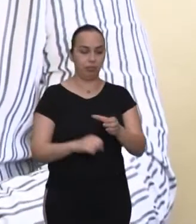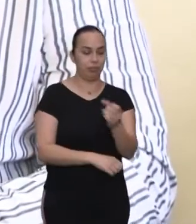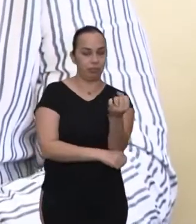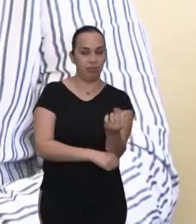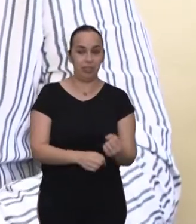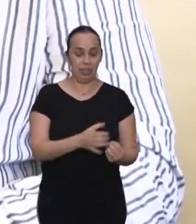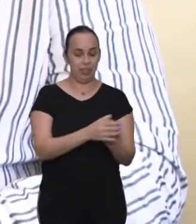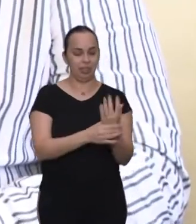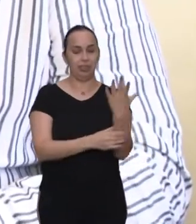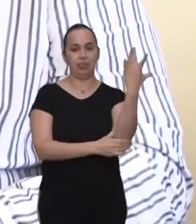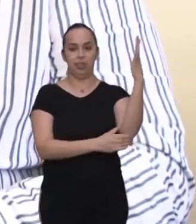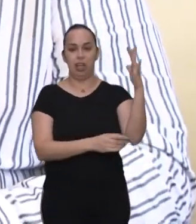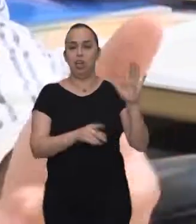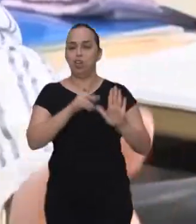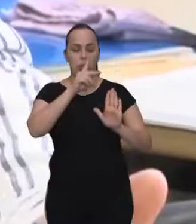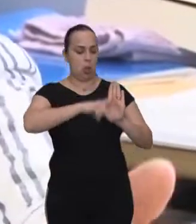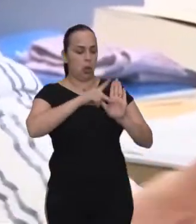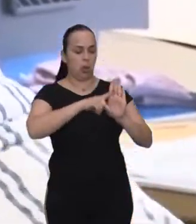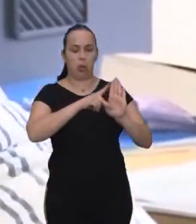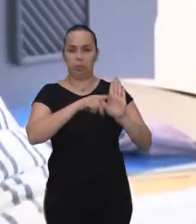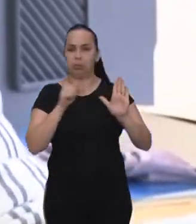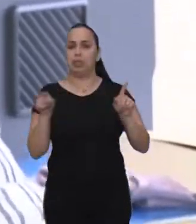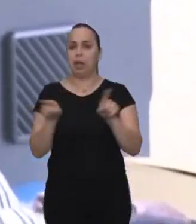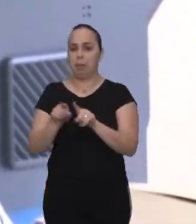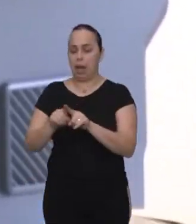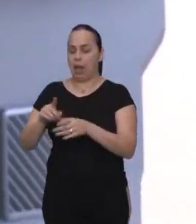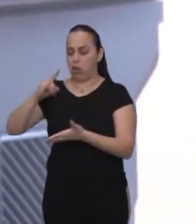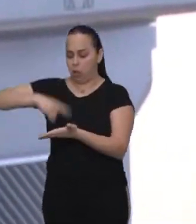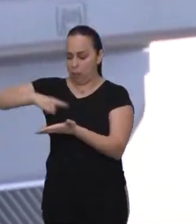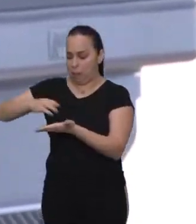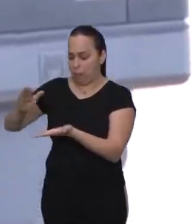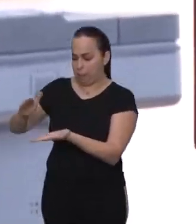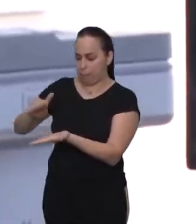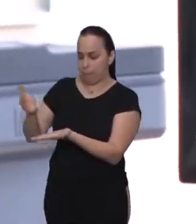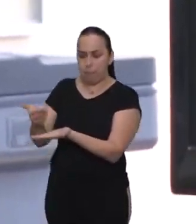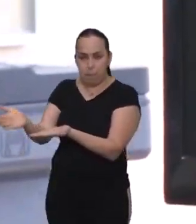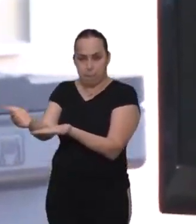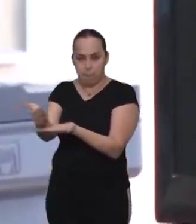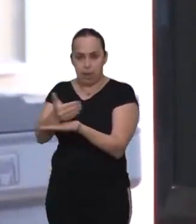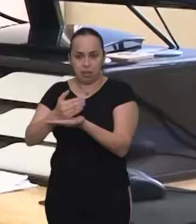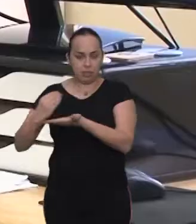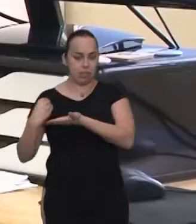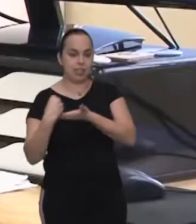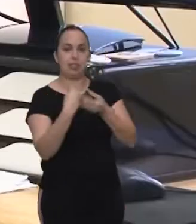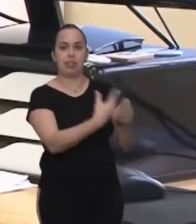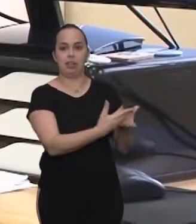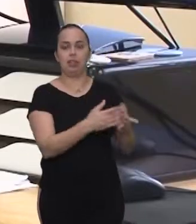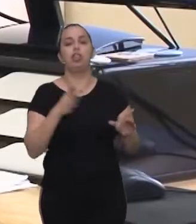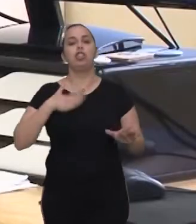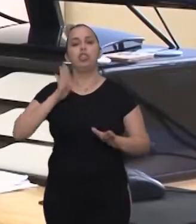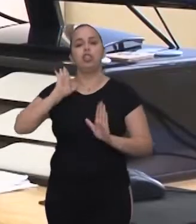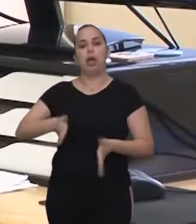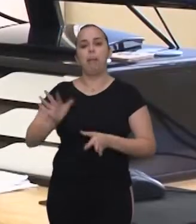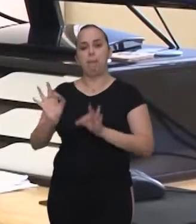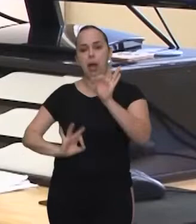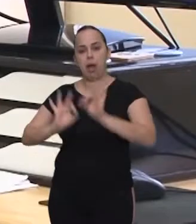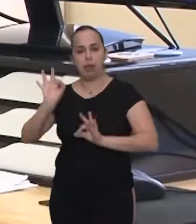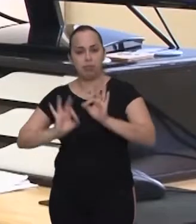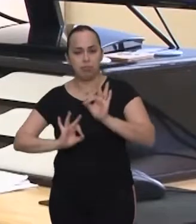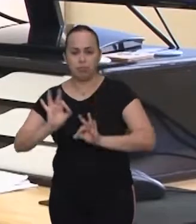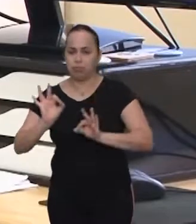de Urbanismo e sustentabilidade toda a documentação deve ser entregue nos próximos dias nós já nos